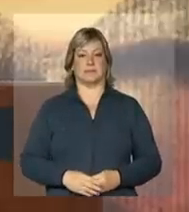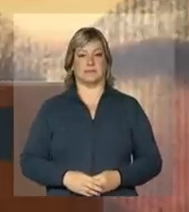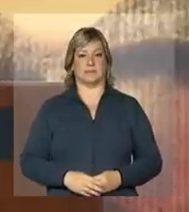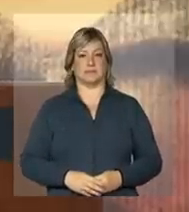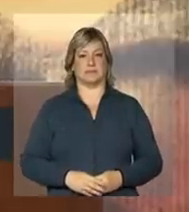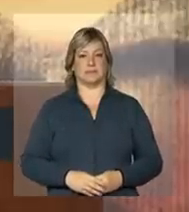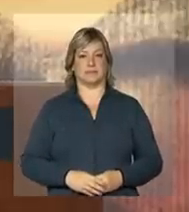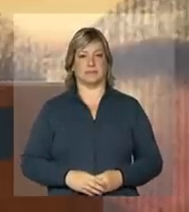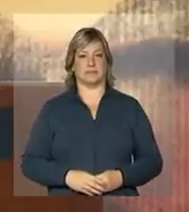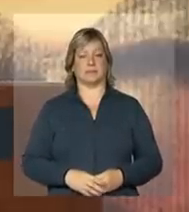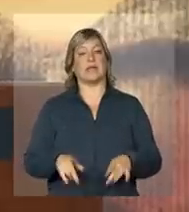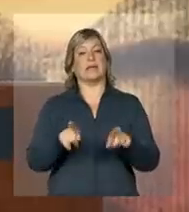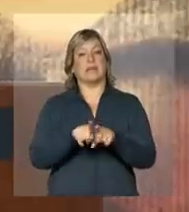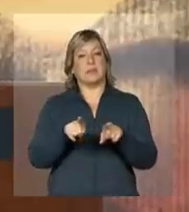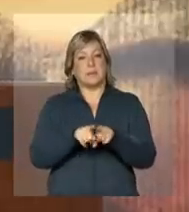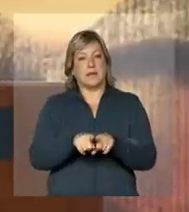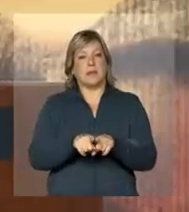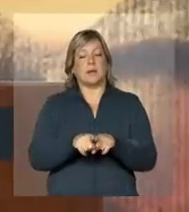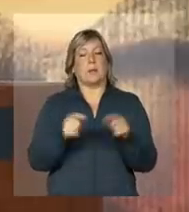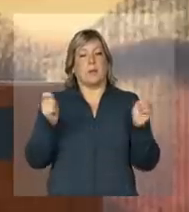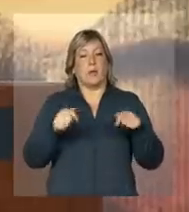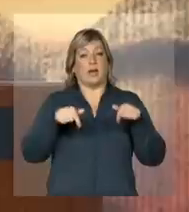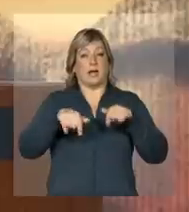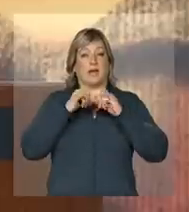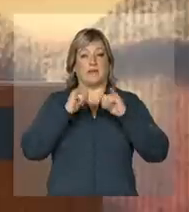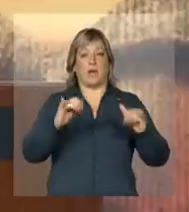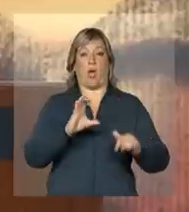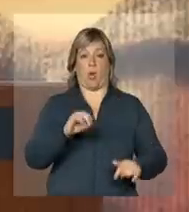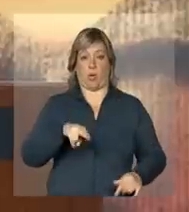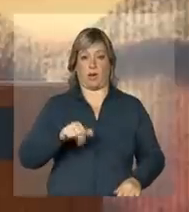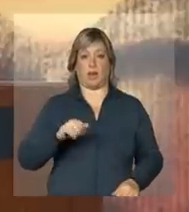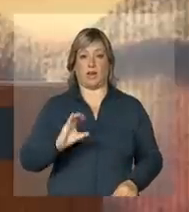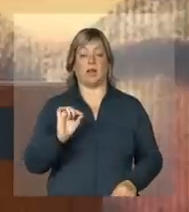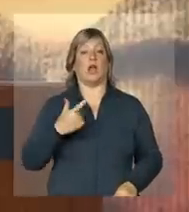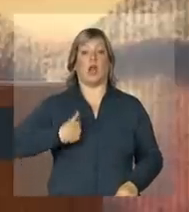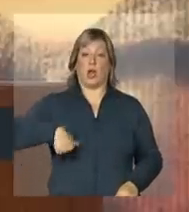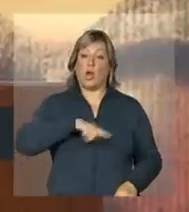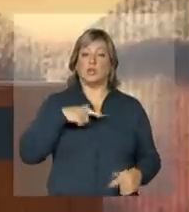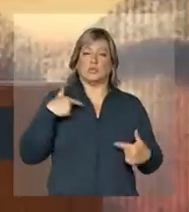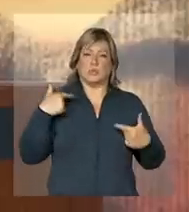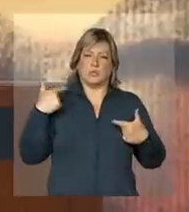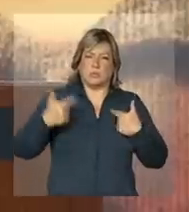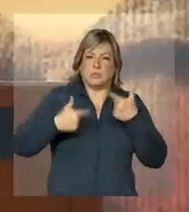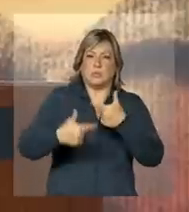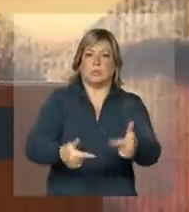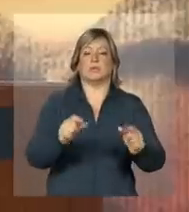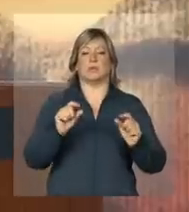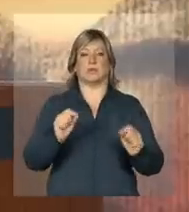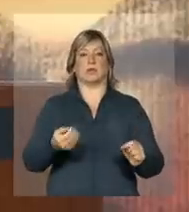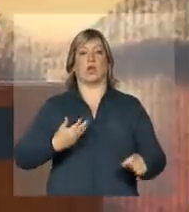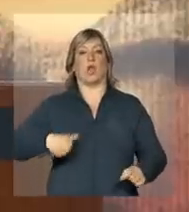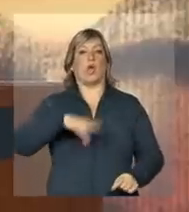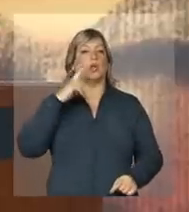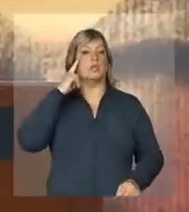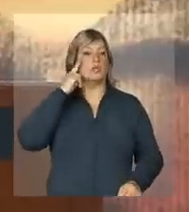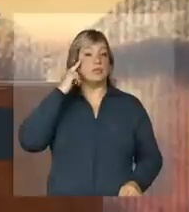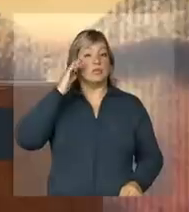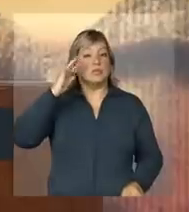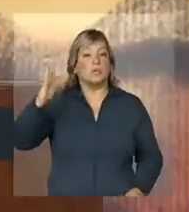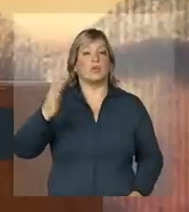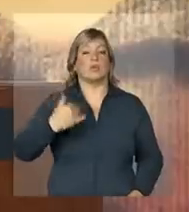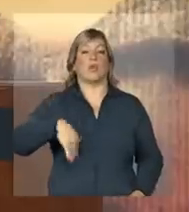agilidade também podemos aqui dizer em nome da conak que a nossa luta né E o nosso sonho o nosso